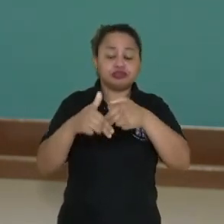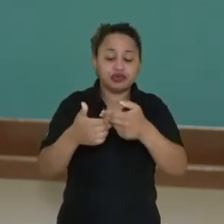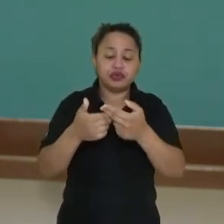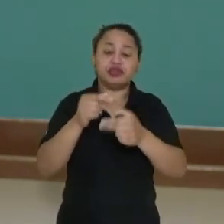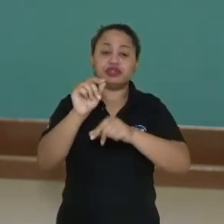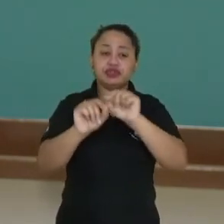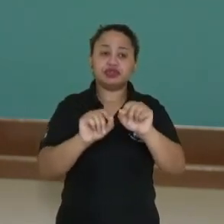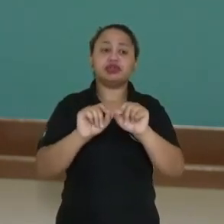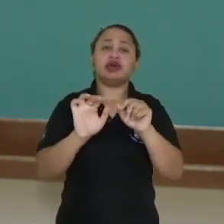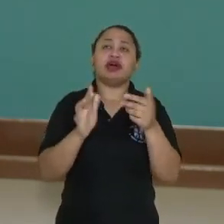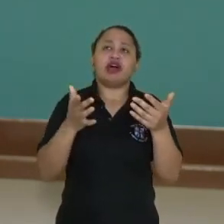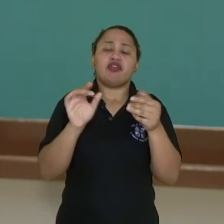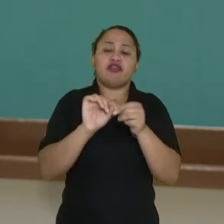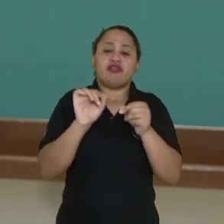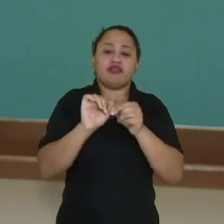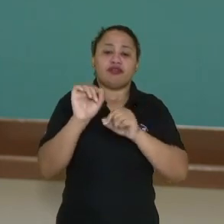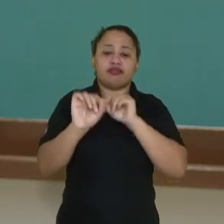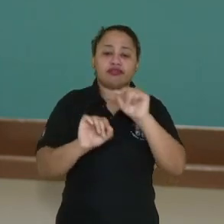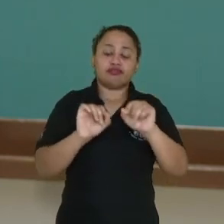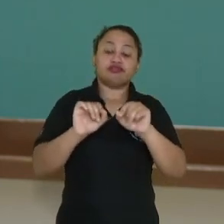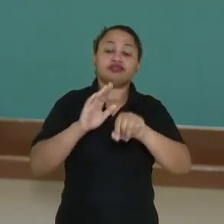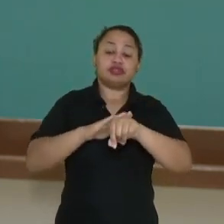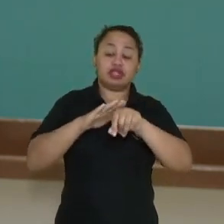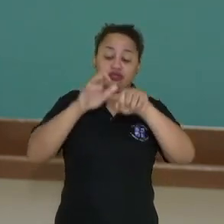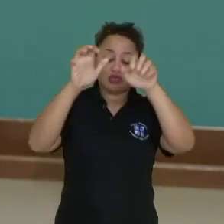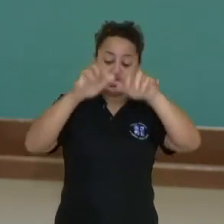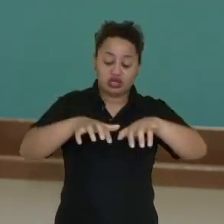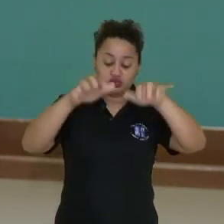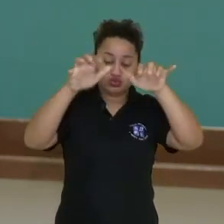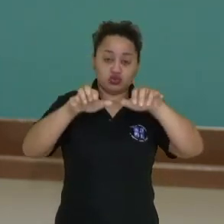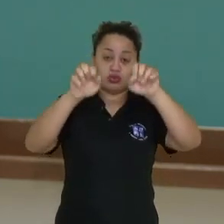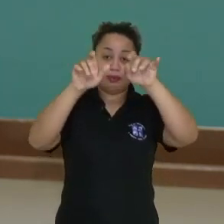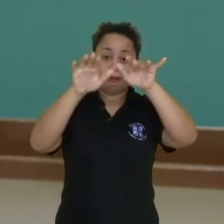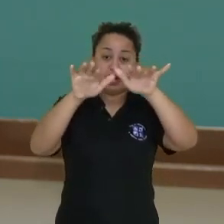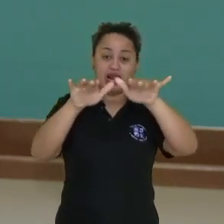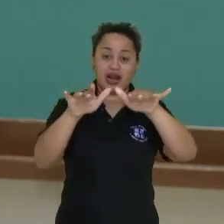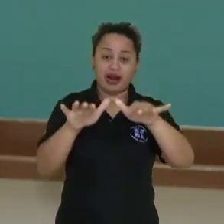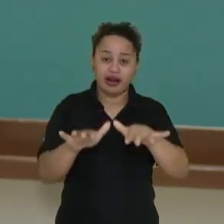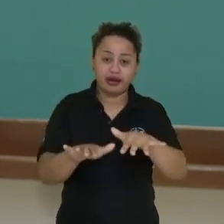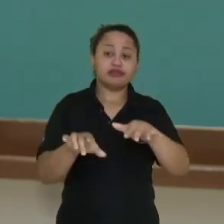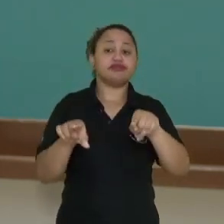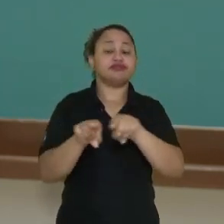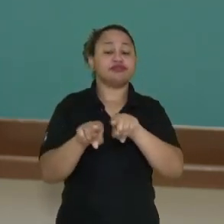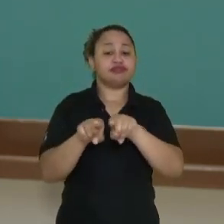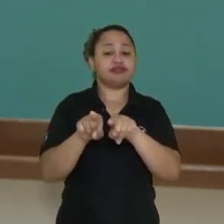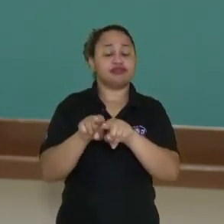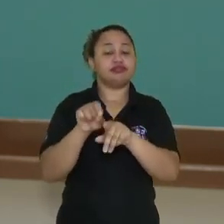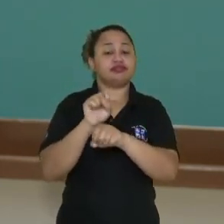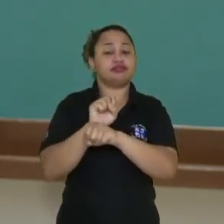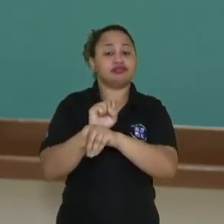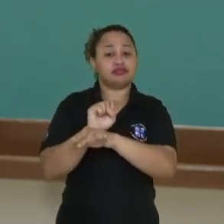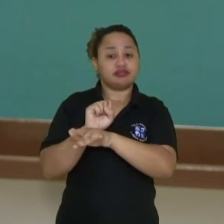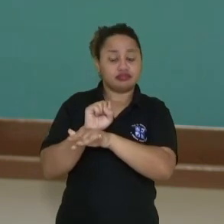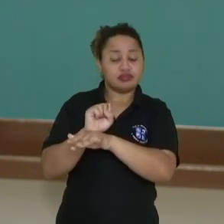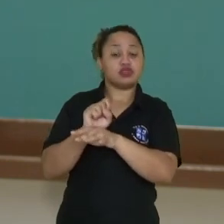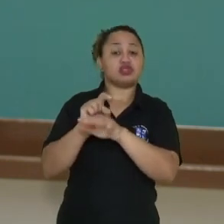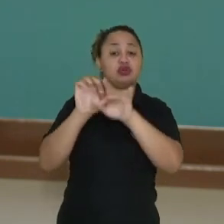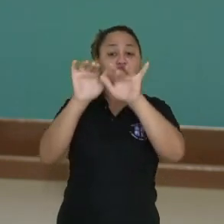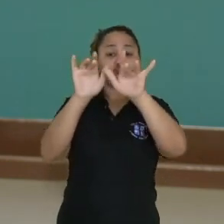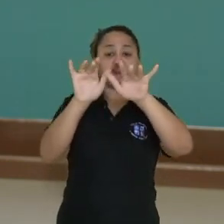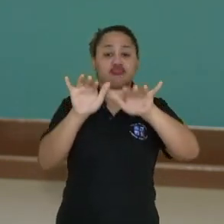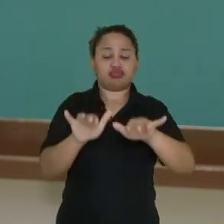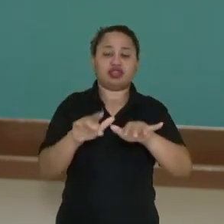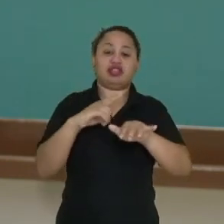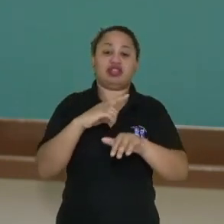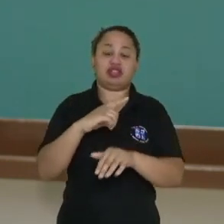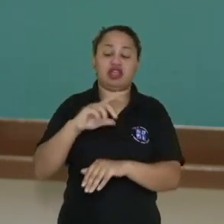formação acaba, né, no momento da chuva, acaba caindo essa chuva na forma de chuva ácida, com um